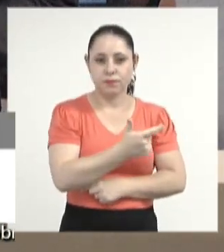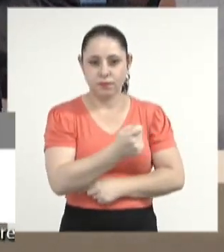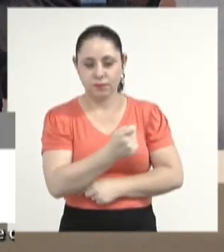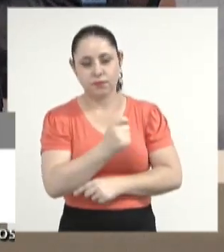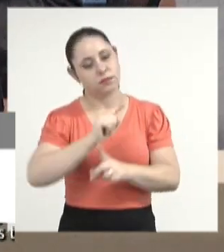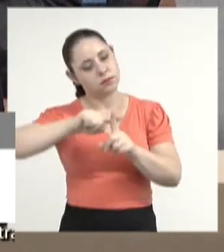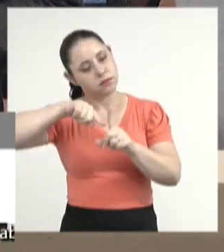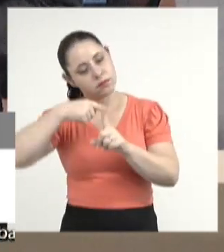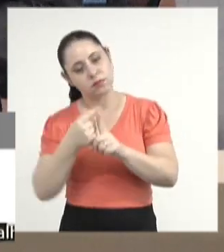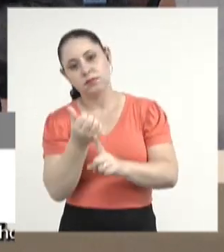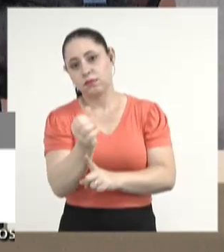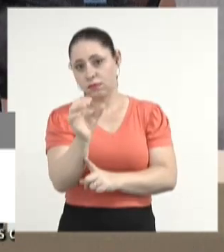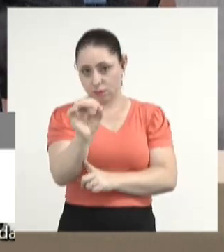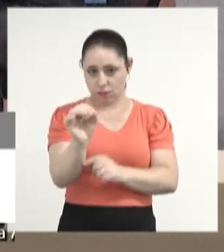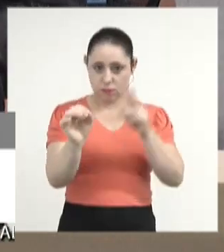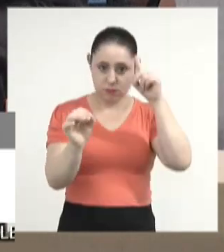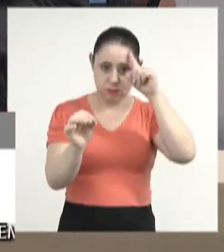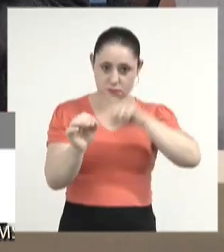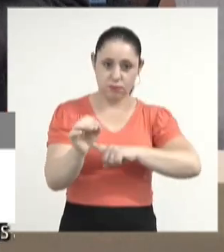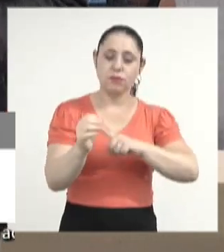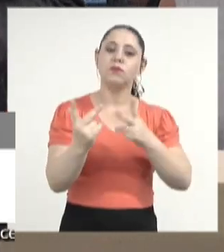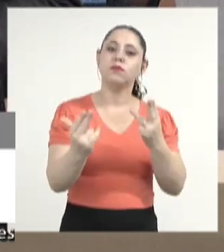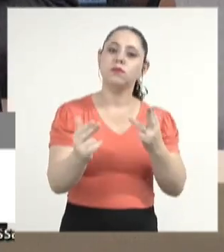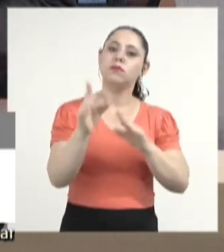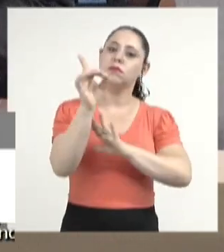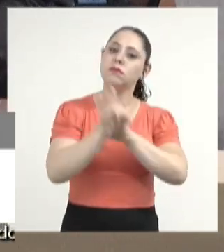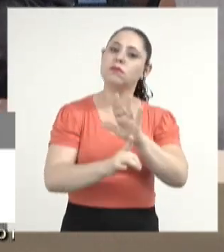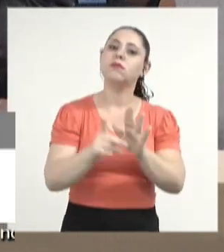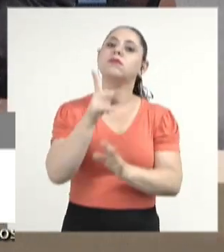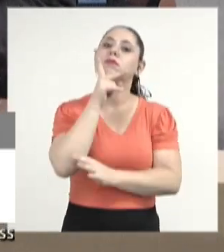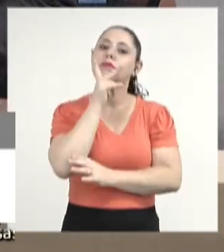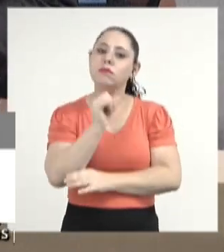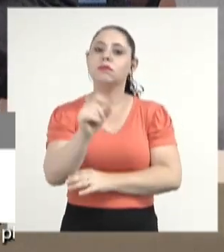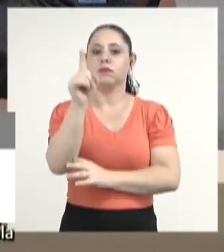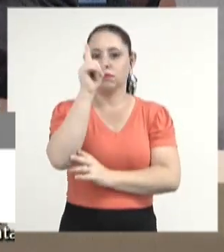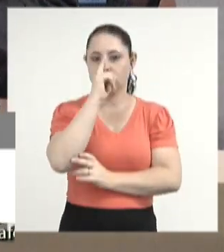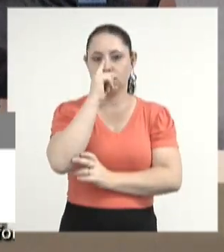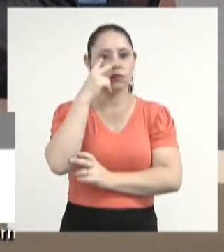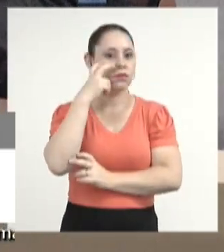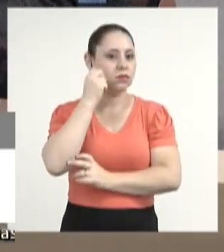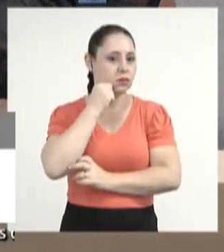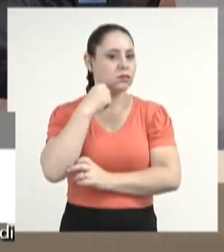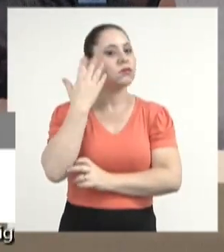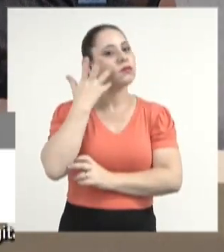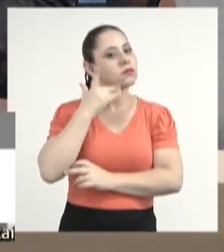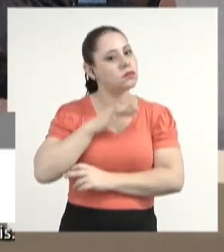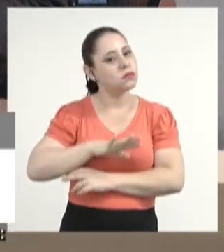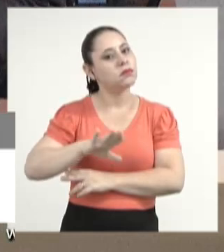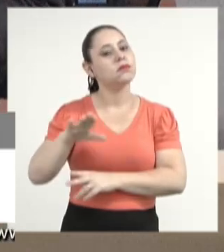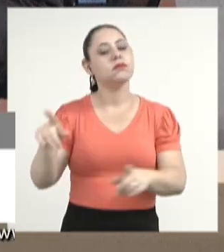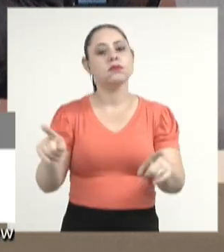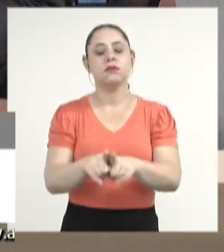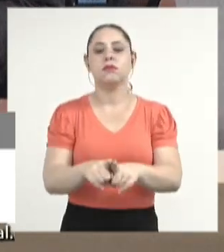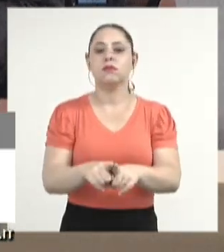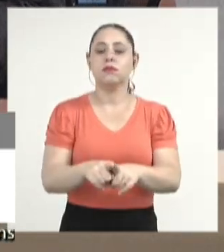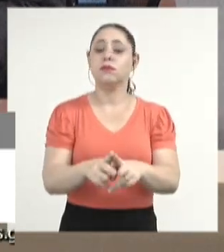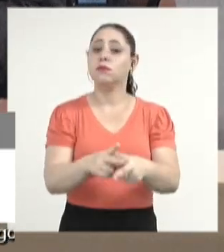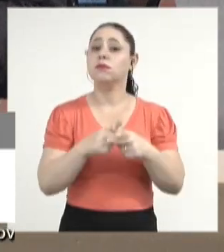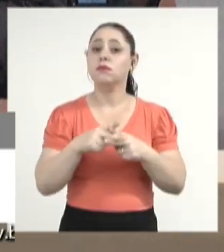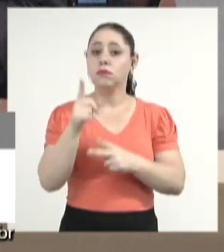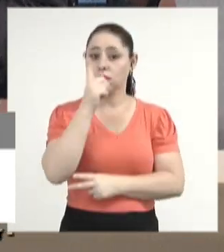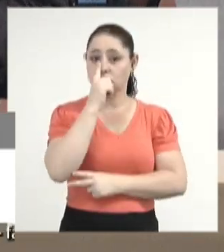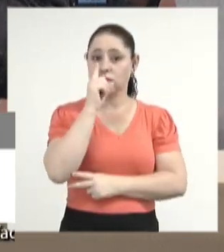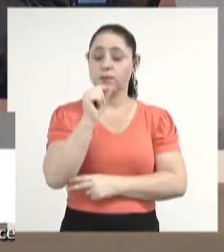a prorrogação de 60 dias. O mesmo direito para os pais e mães adotantes. E também a licença maternidade começa